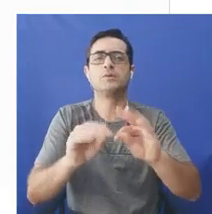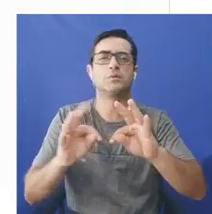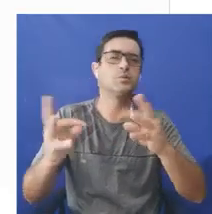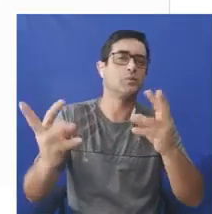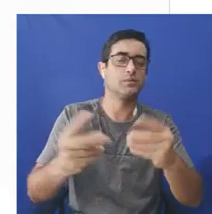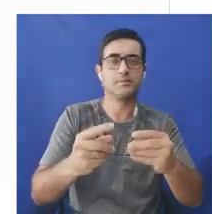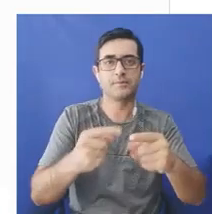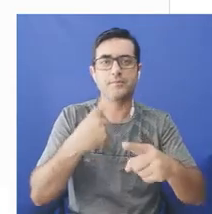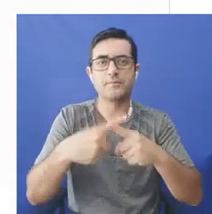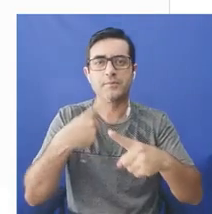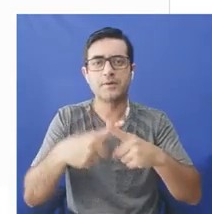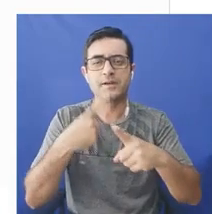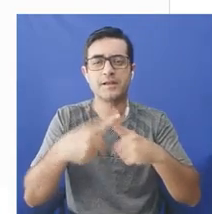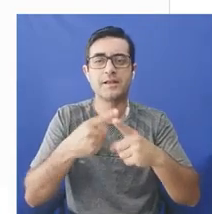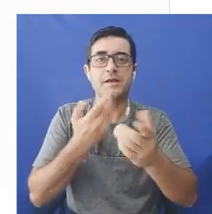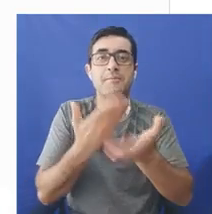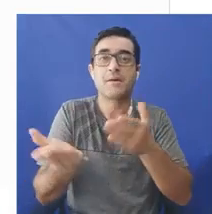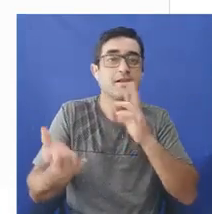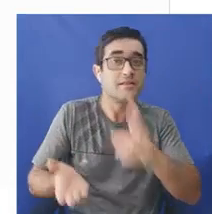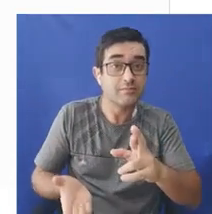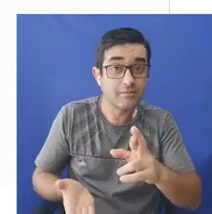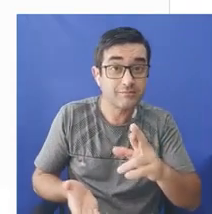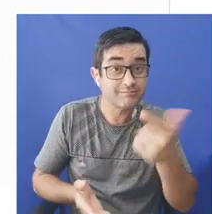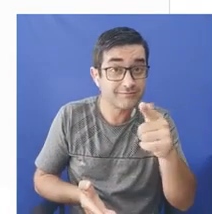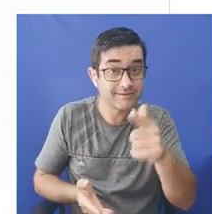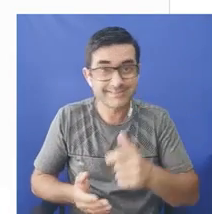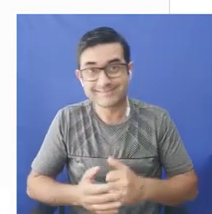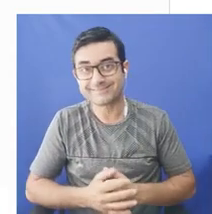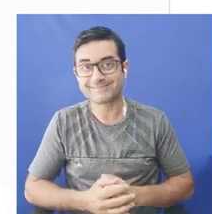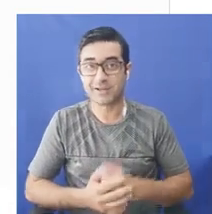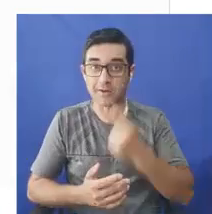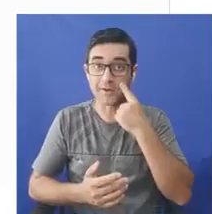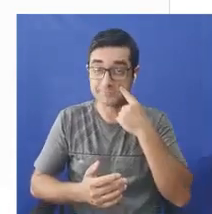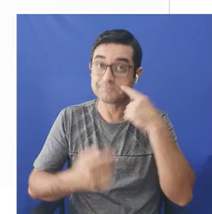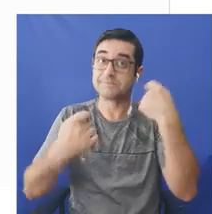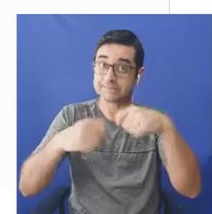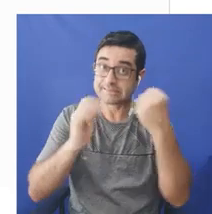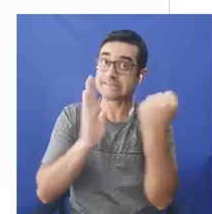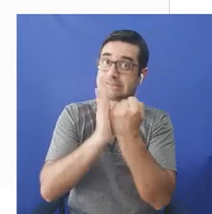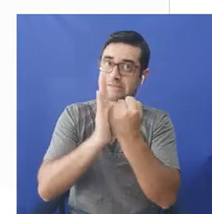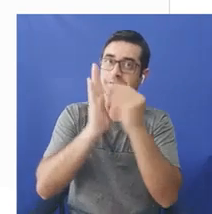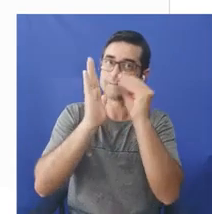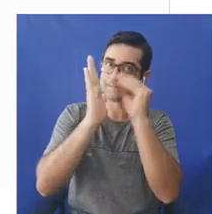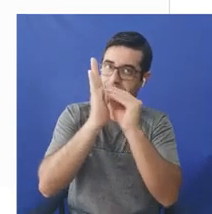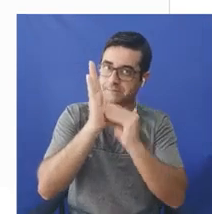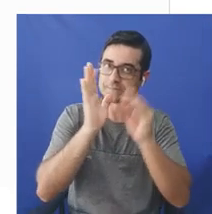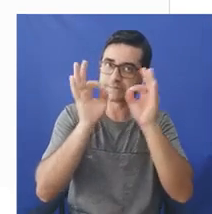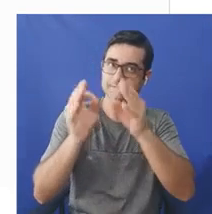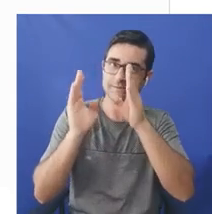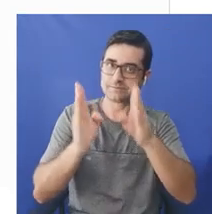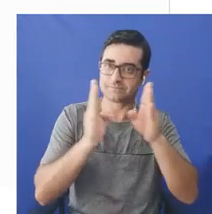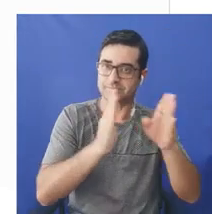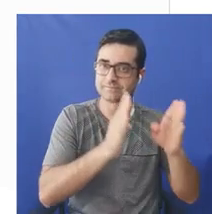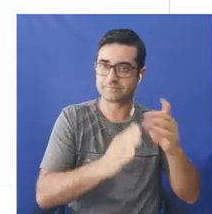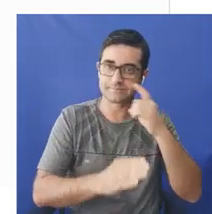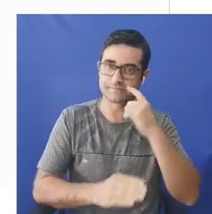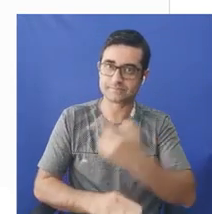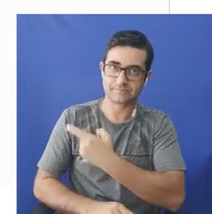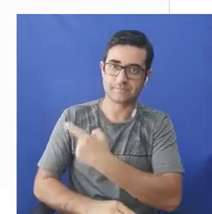todas as unidades? Porque depois eu não vou me perder qual é a resposta. Olha só. Grama vai cortar com grama. O que